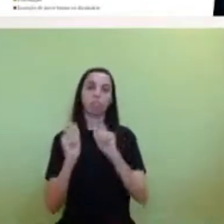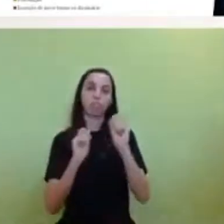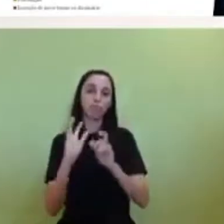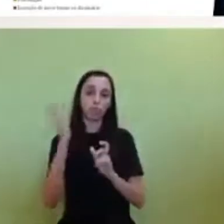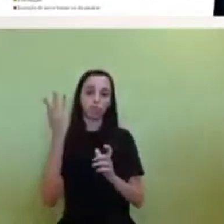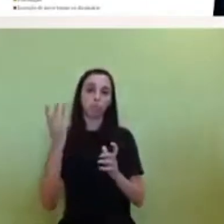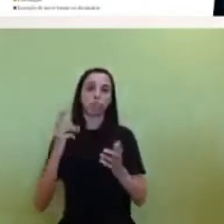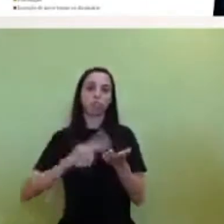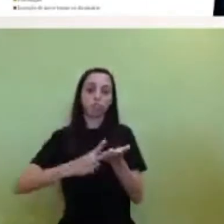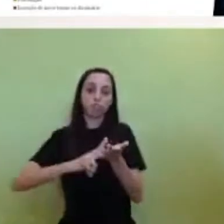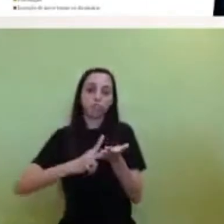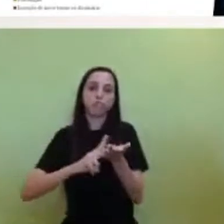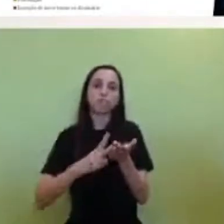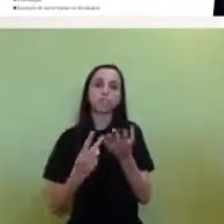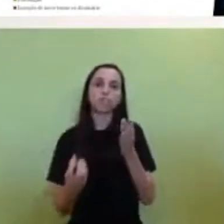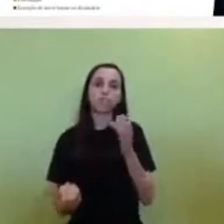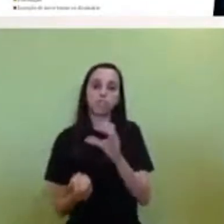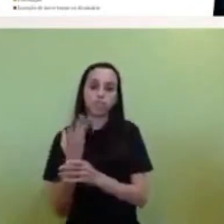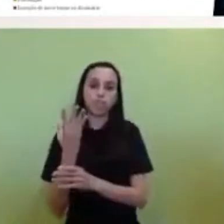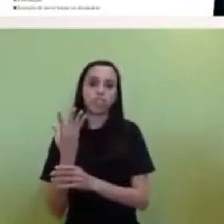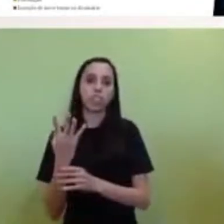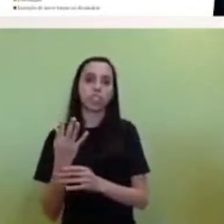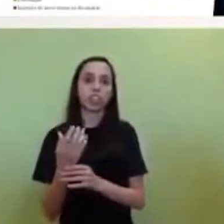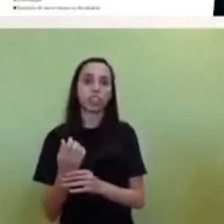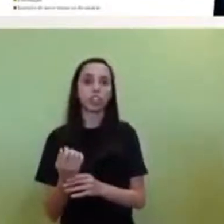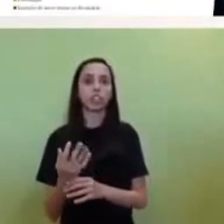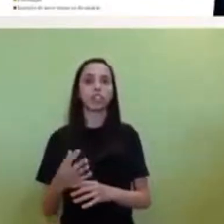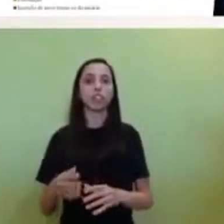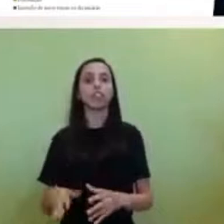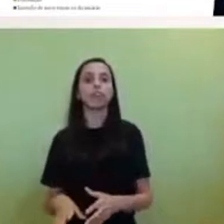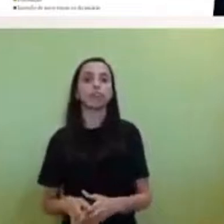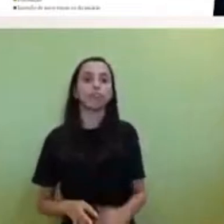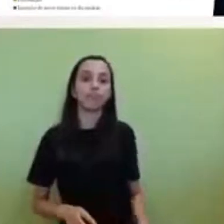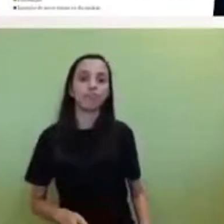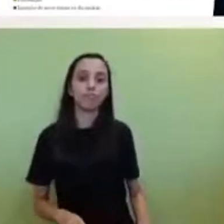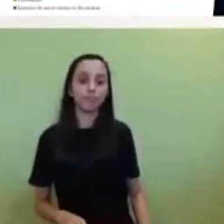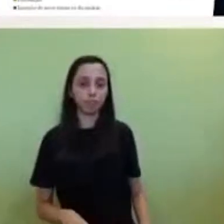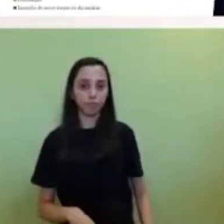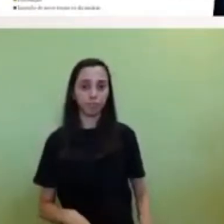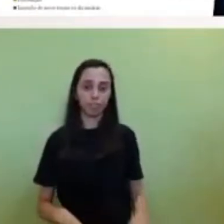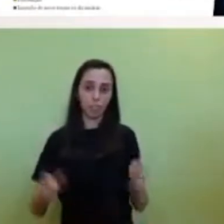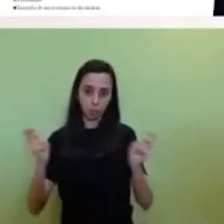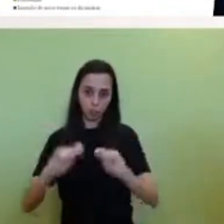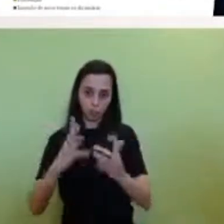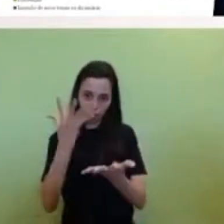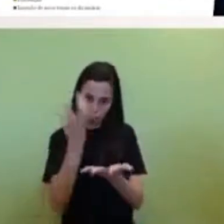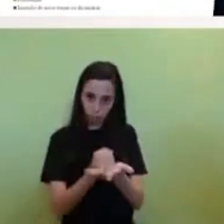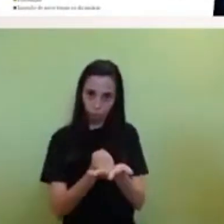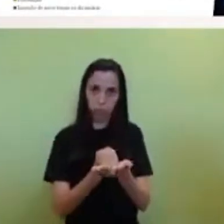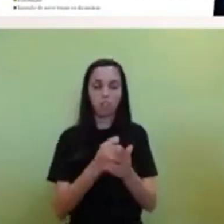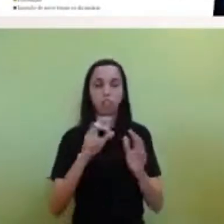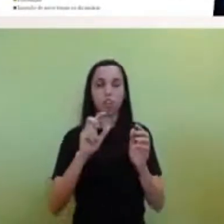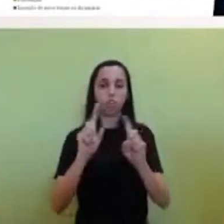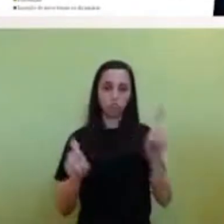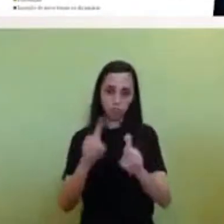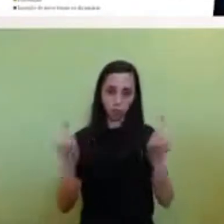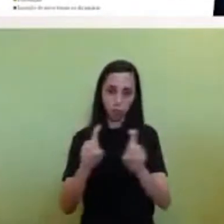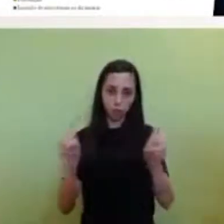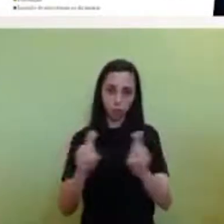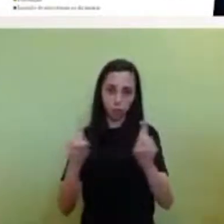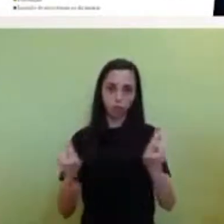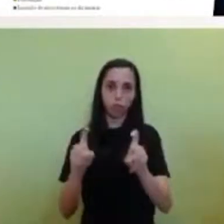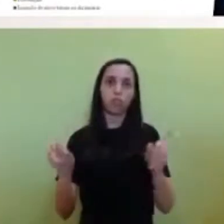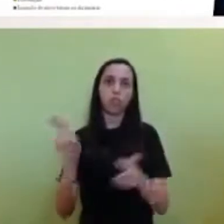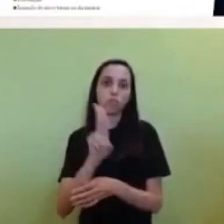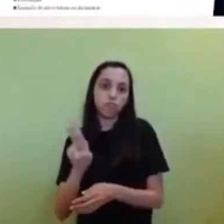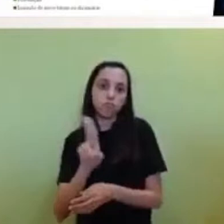tradutor criar, baixar o programa no computador, embora ele seja online, você tem a possibilidade de baixar ele no computador, usar